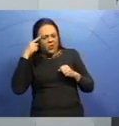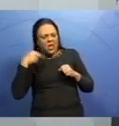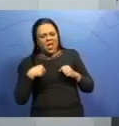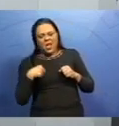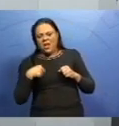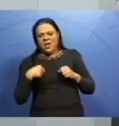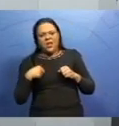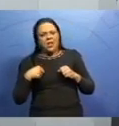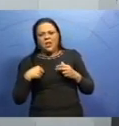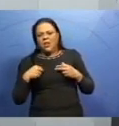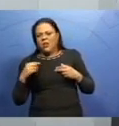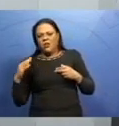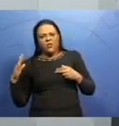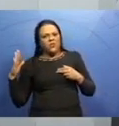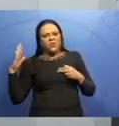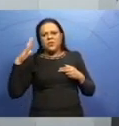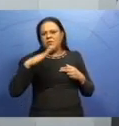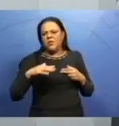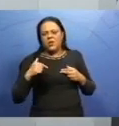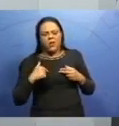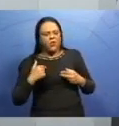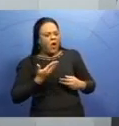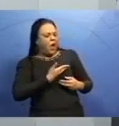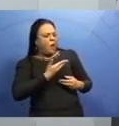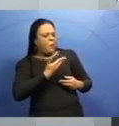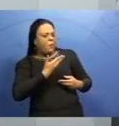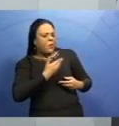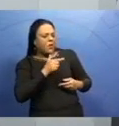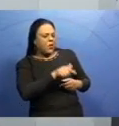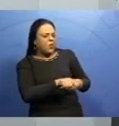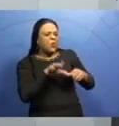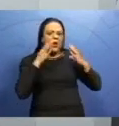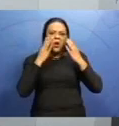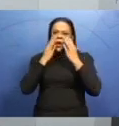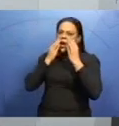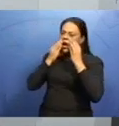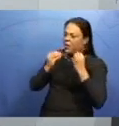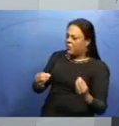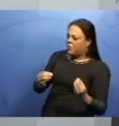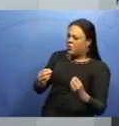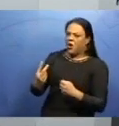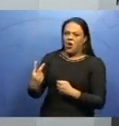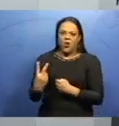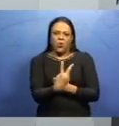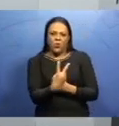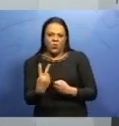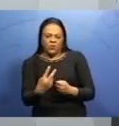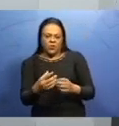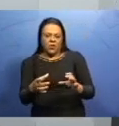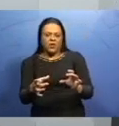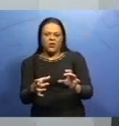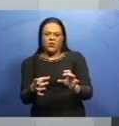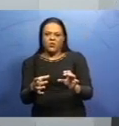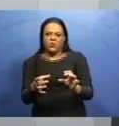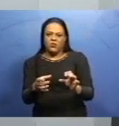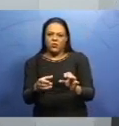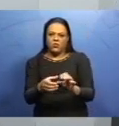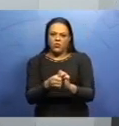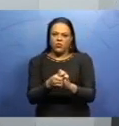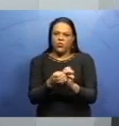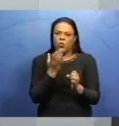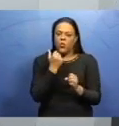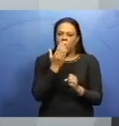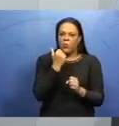de lado e conquistou a amizade da raposa. Juntos comeram o queijo.